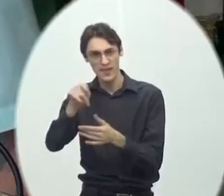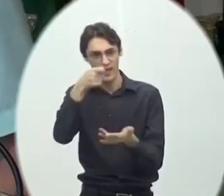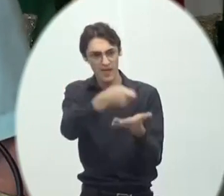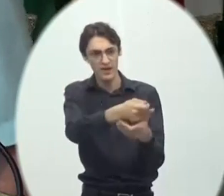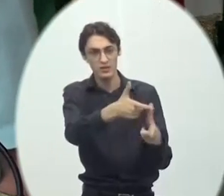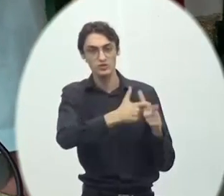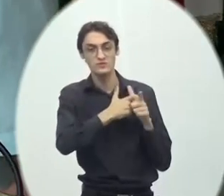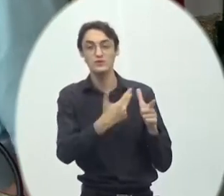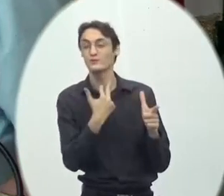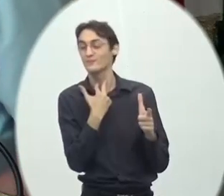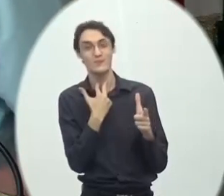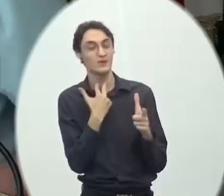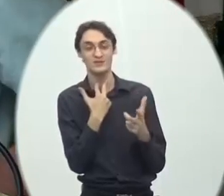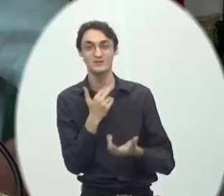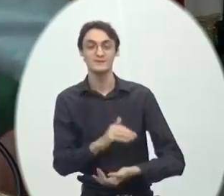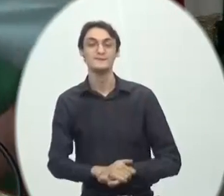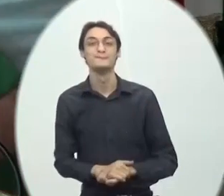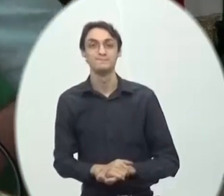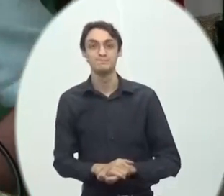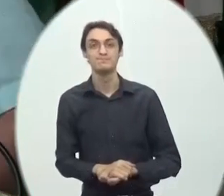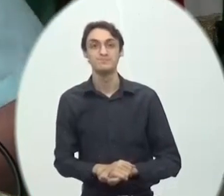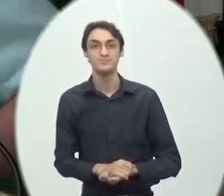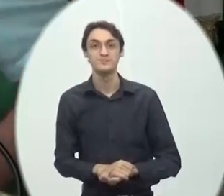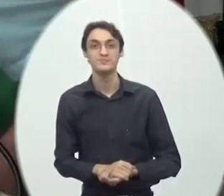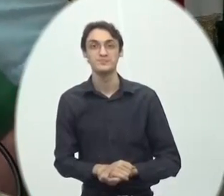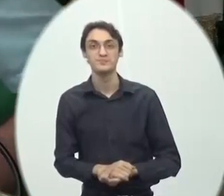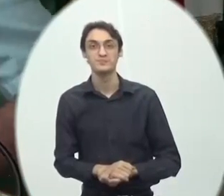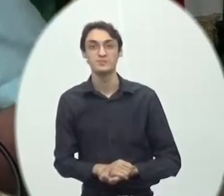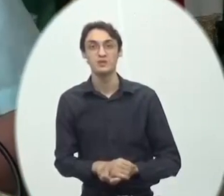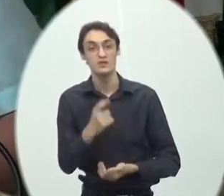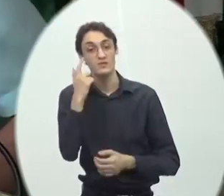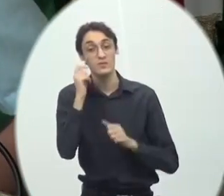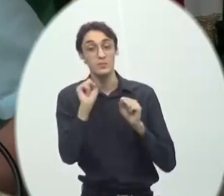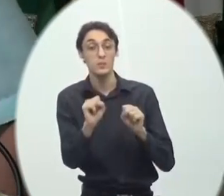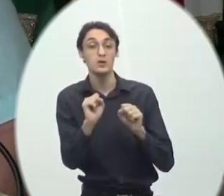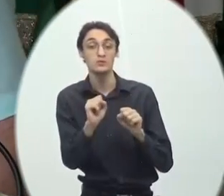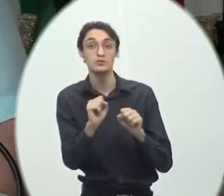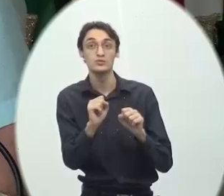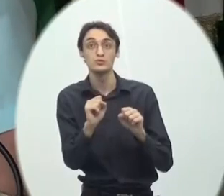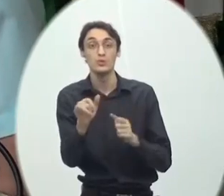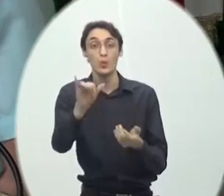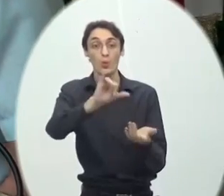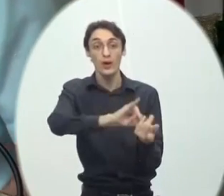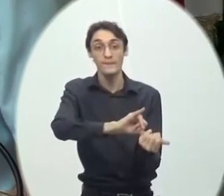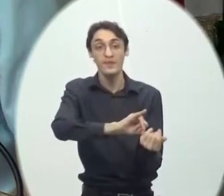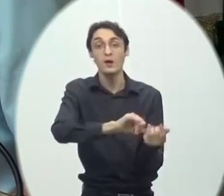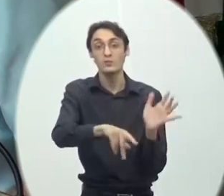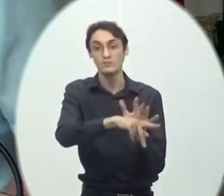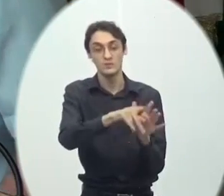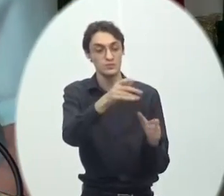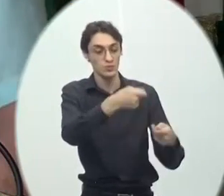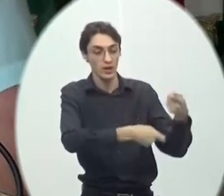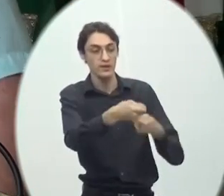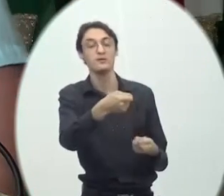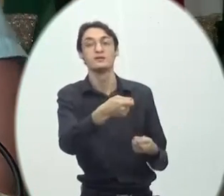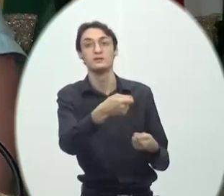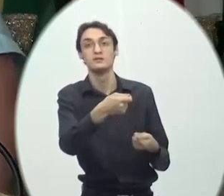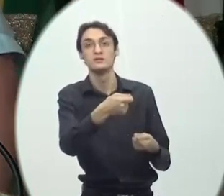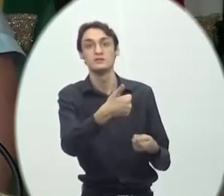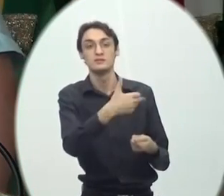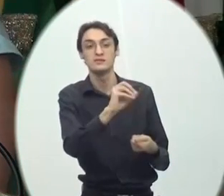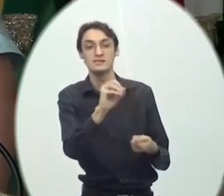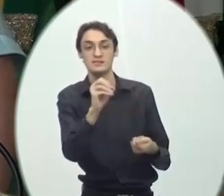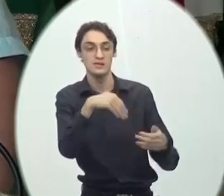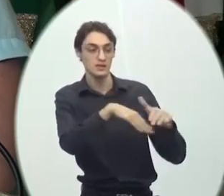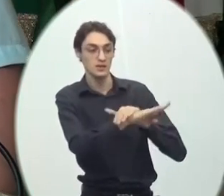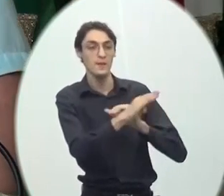do endividamento sobre a possibilidade de a gente ter capital de giro. Sobra da conta 100. É